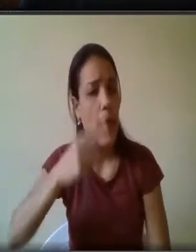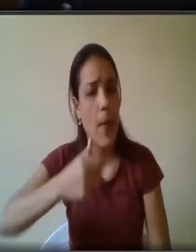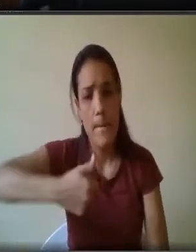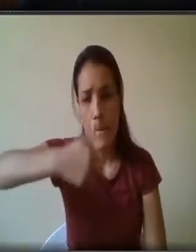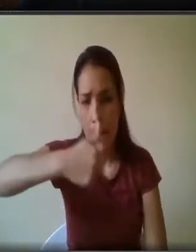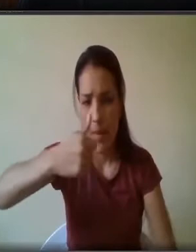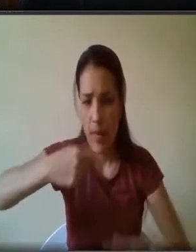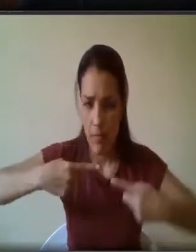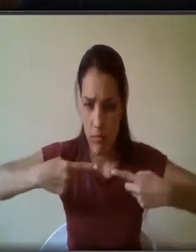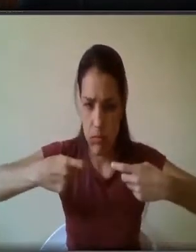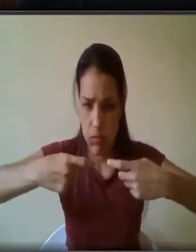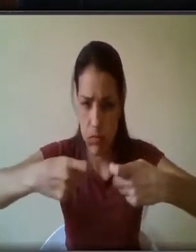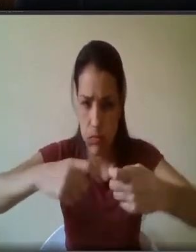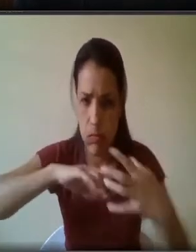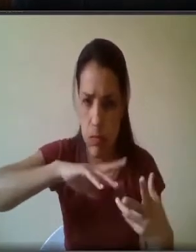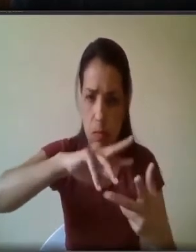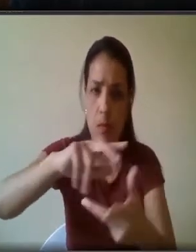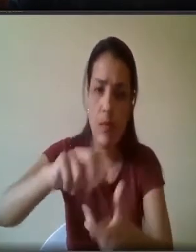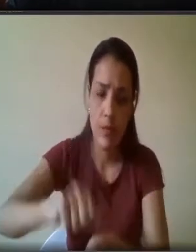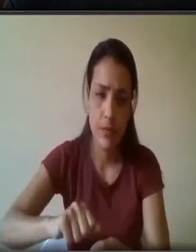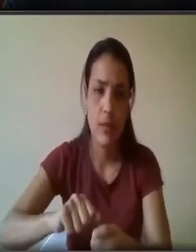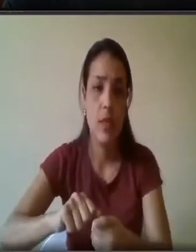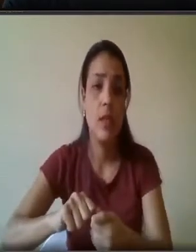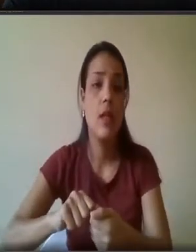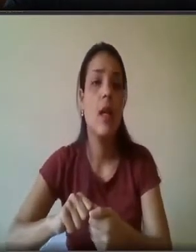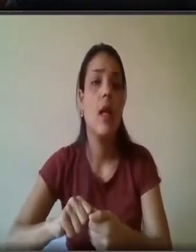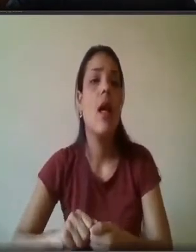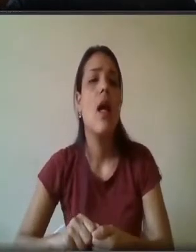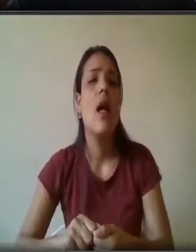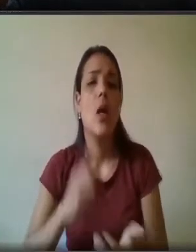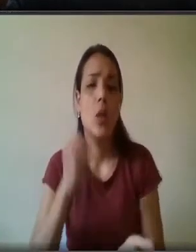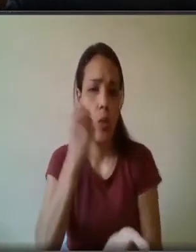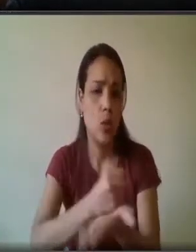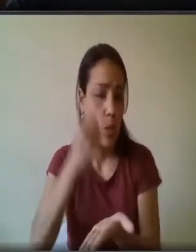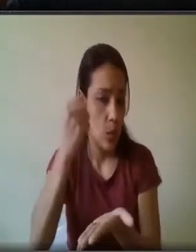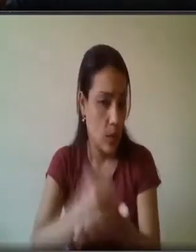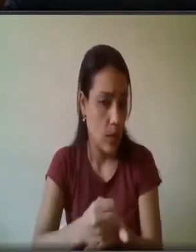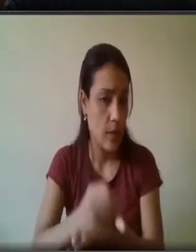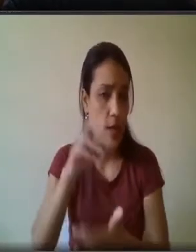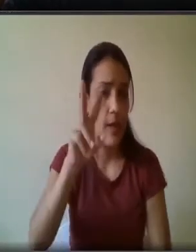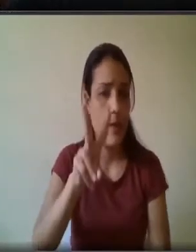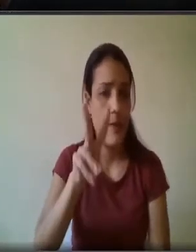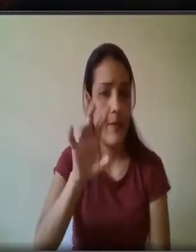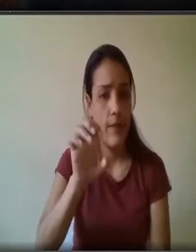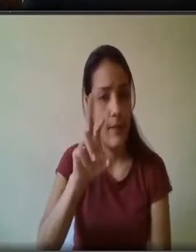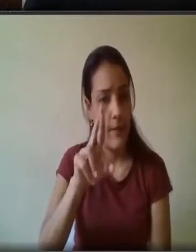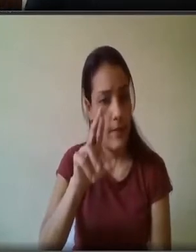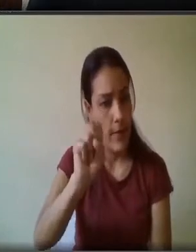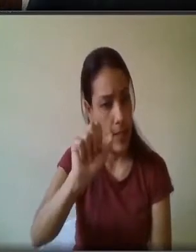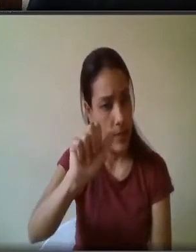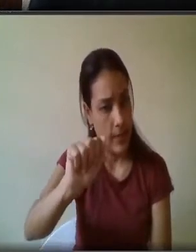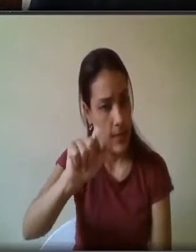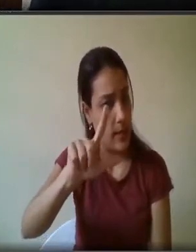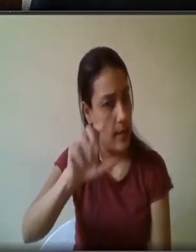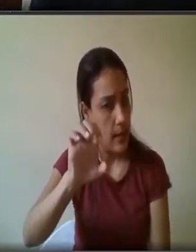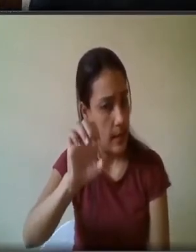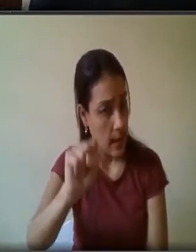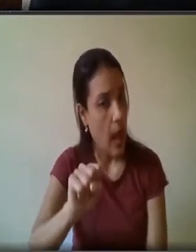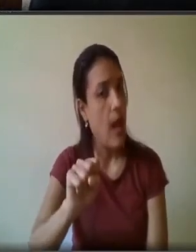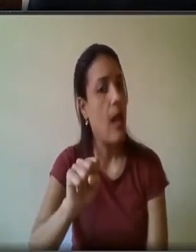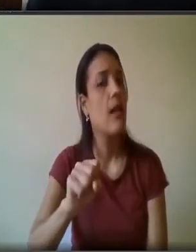relação às jazidas, né? O Tratado de Versalhes, por exemplo, que tratava sobre também o carvão